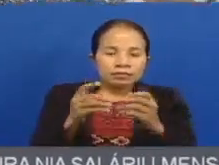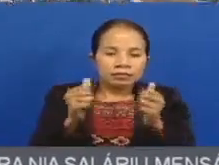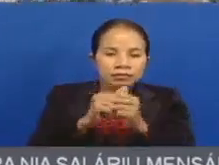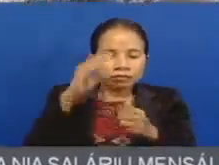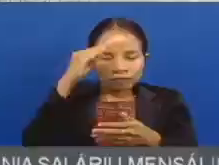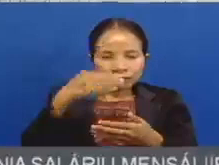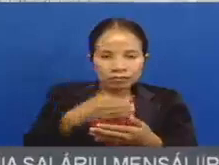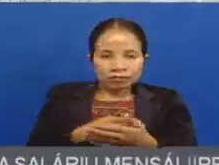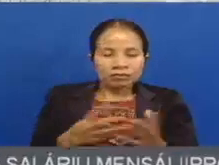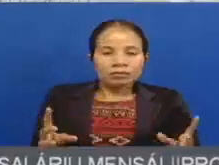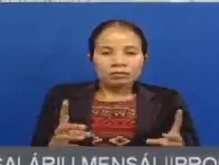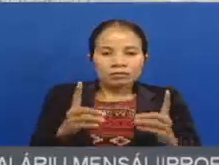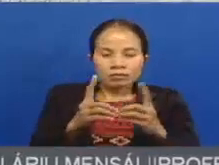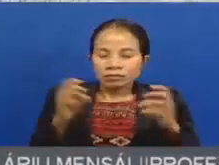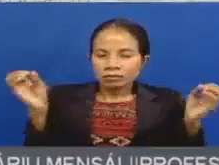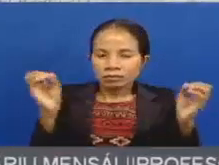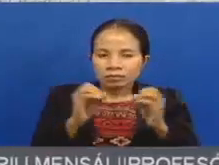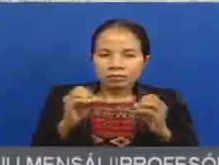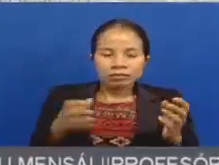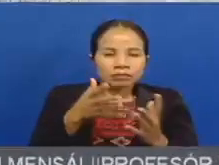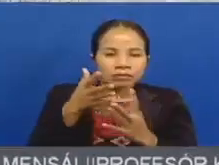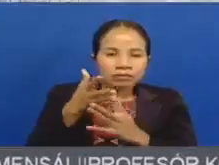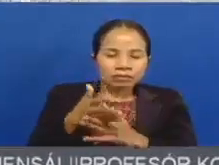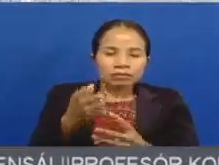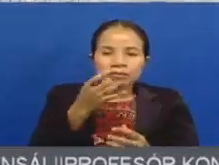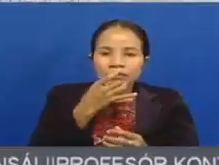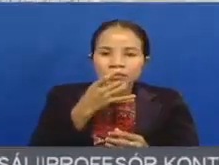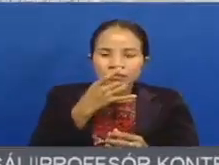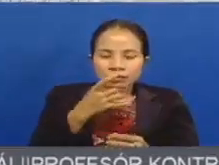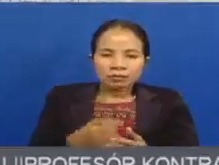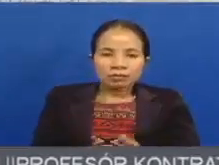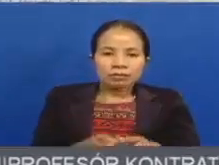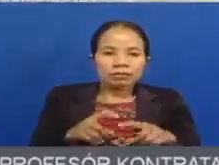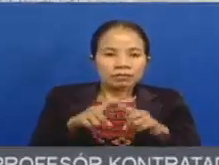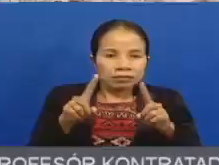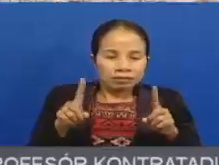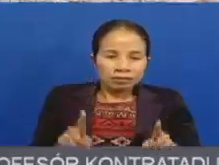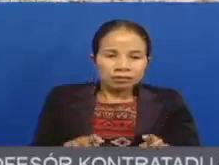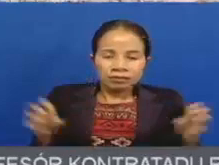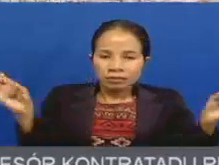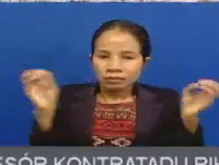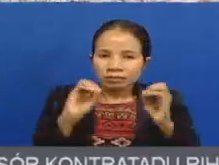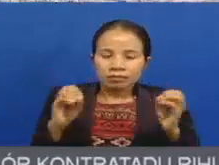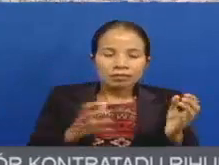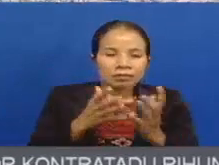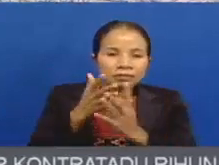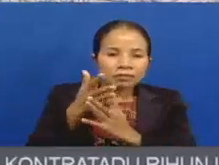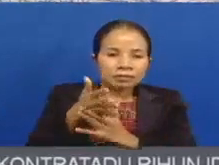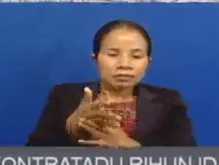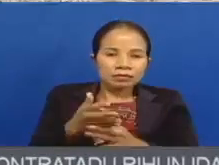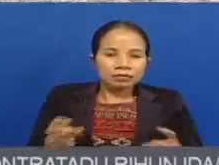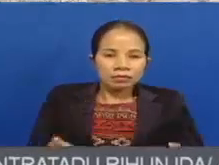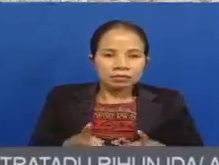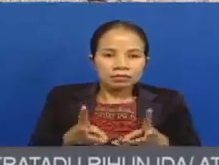ne enfrenta la os de la acesso de energia elétrica mai be la ia acessibilidade